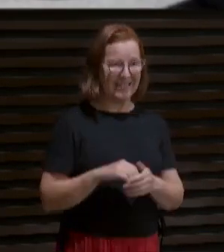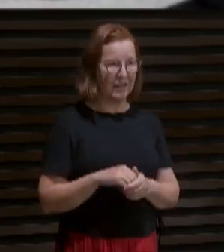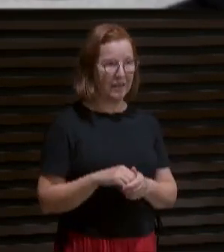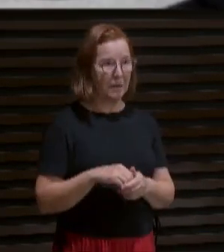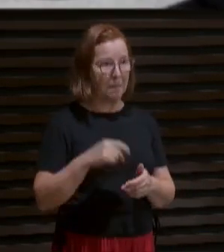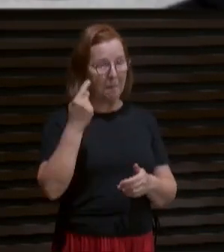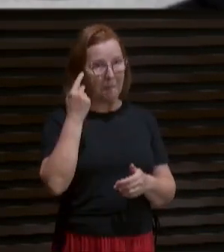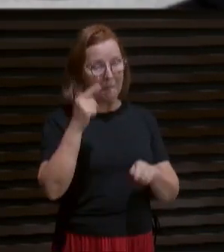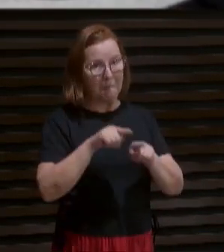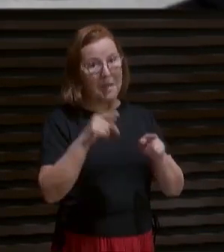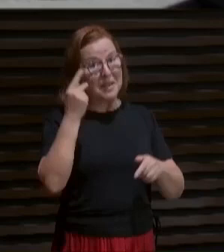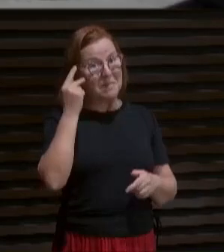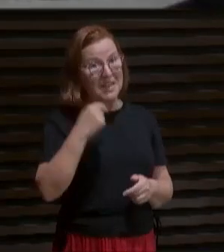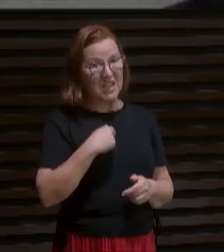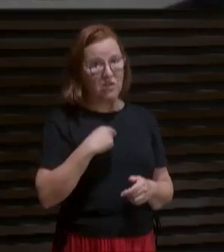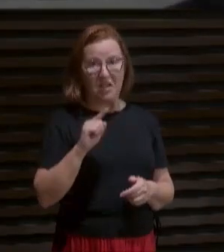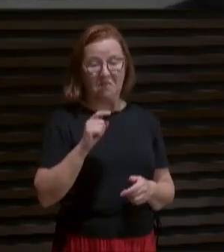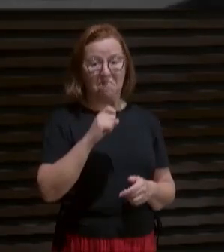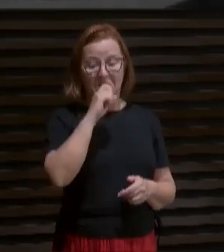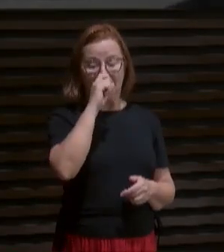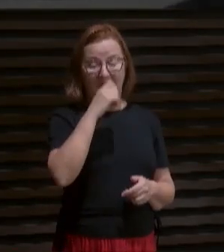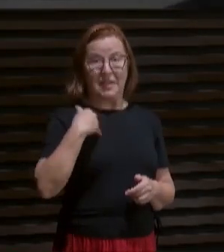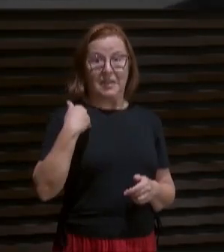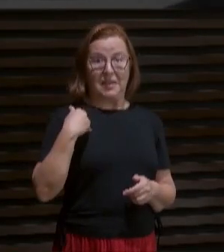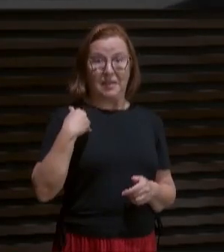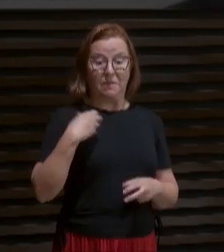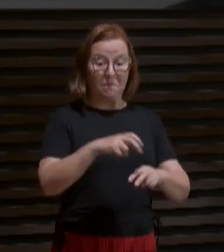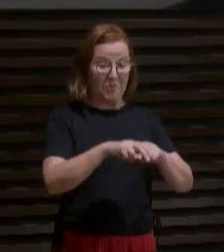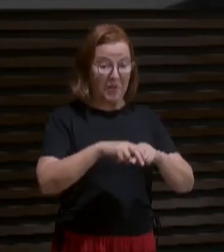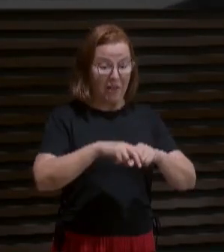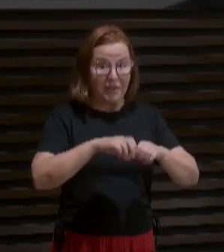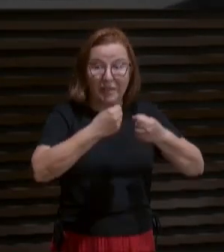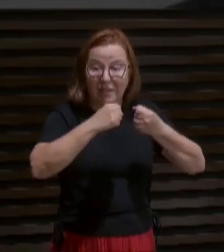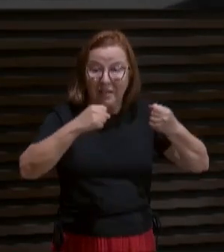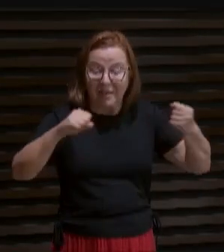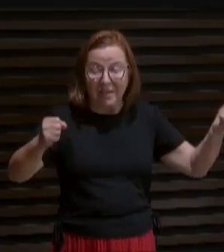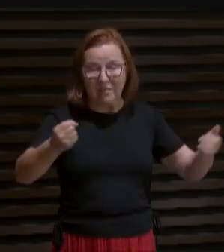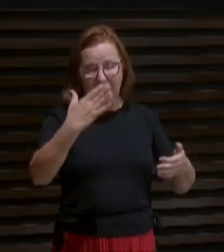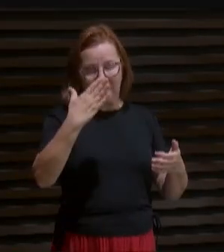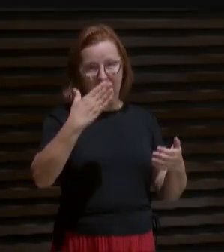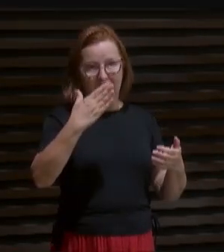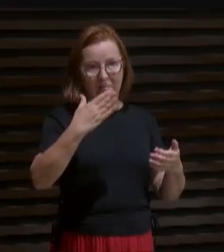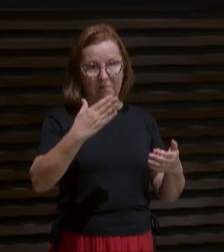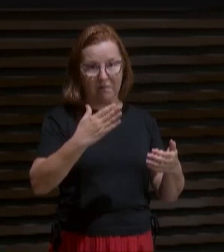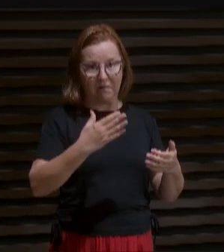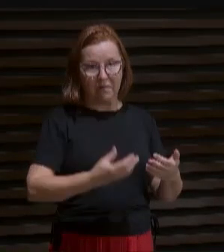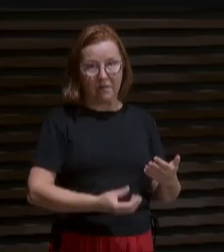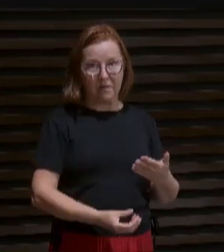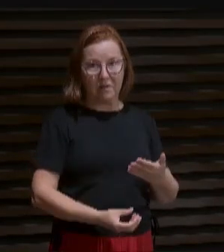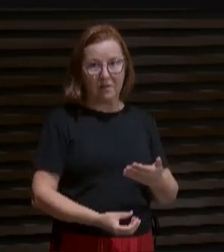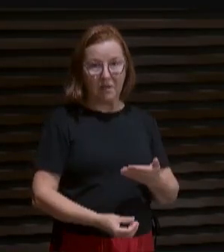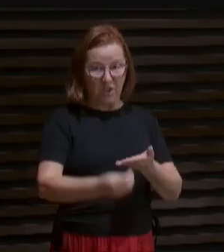me ensoberbecesse com a grandeza das revelações, foi-me posto um espinho na